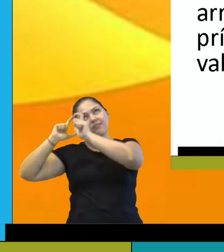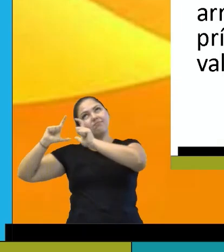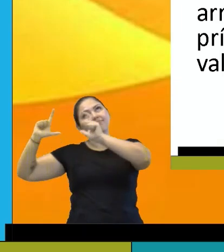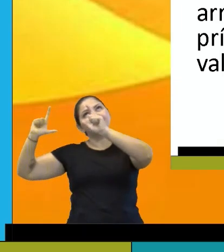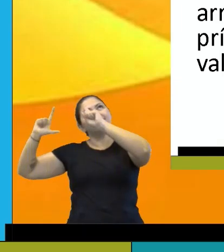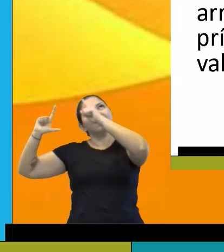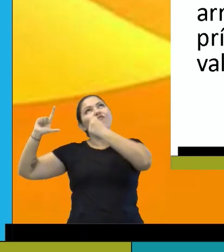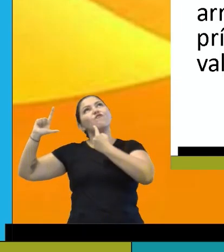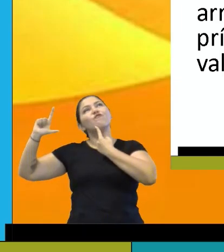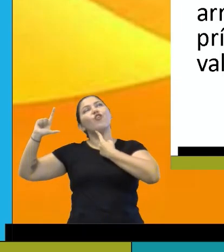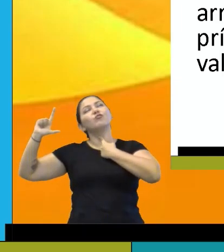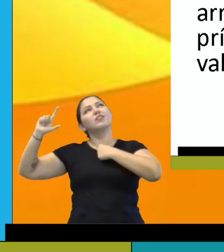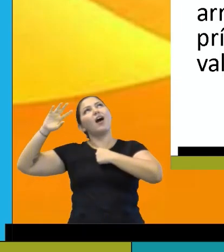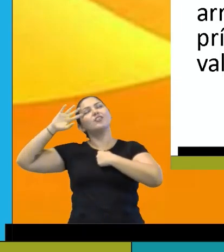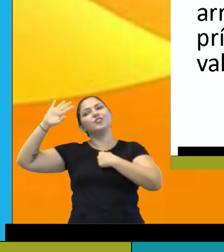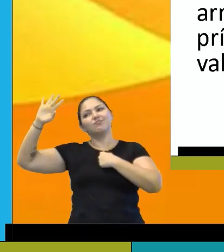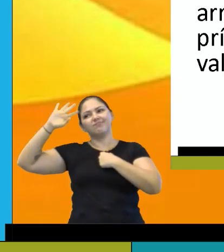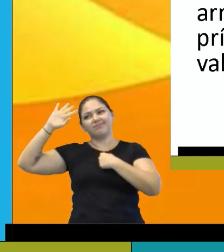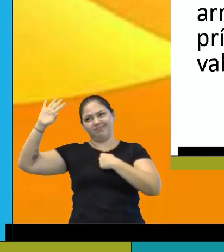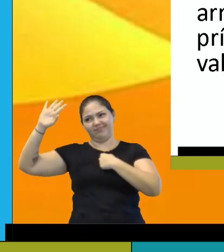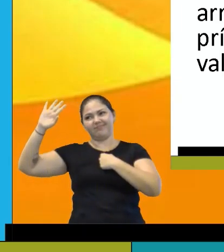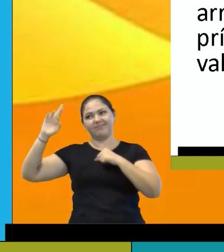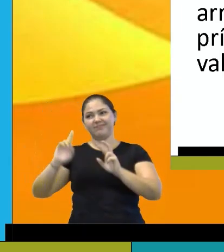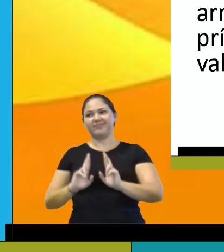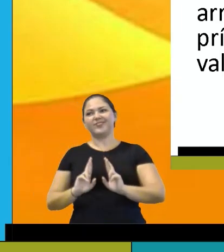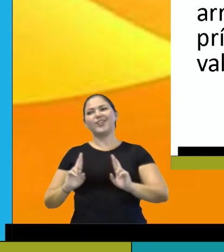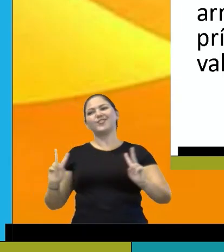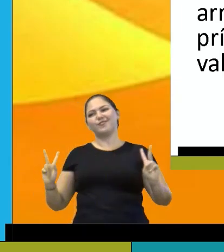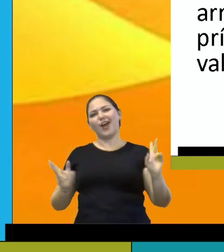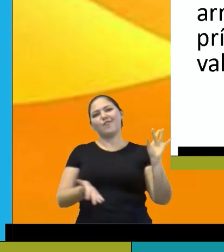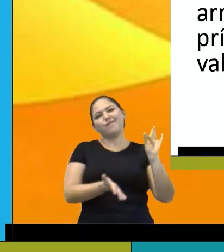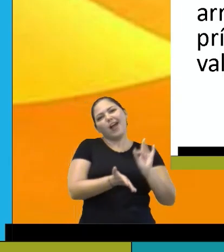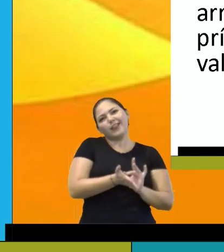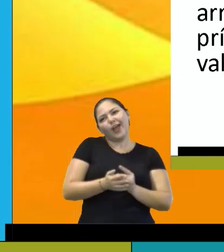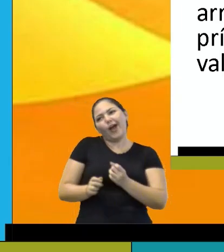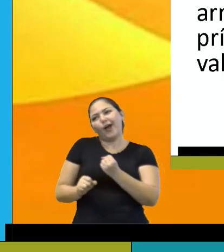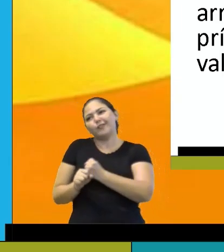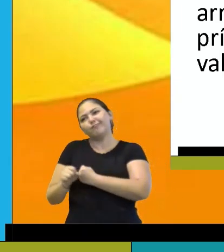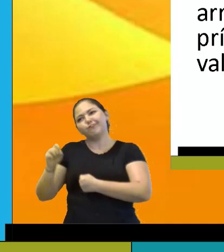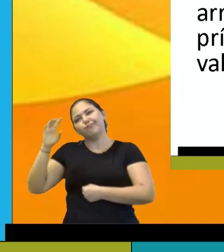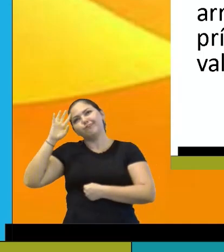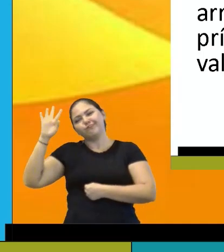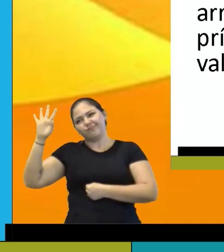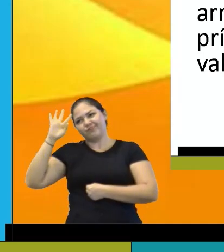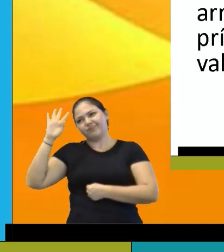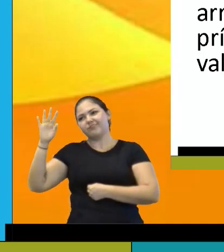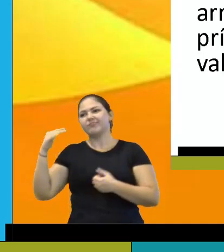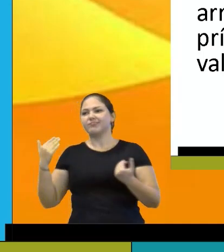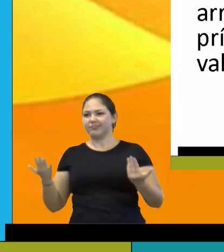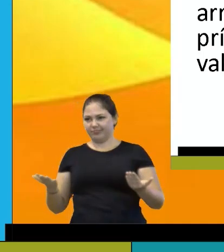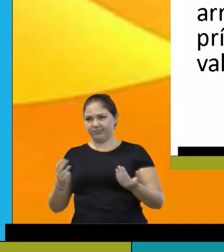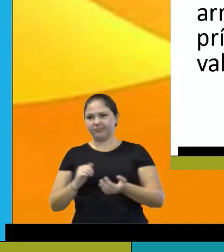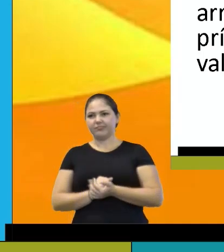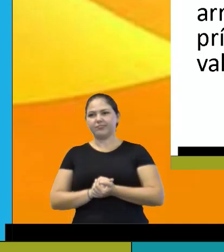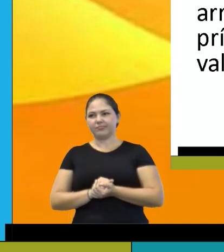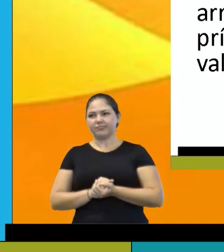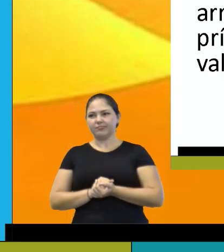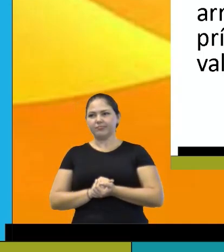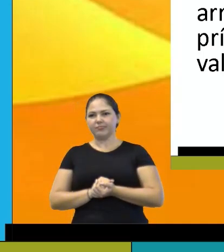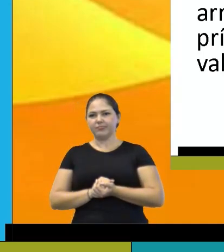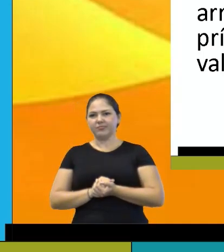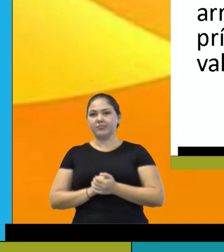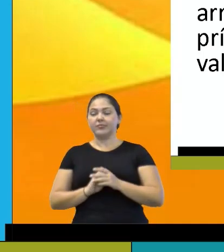viver, que quem se preocupar com o que se deveria fazer em vez do que se